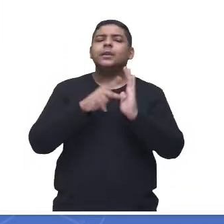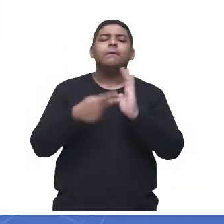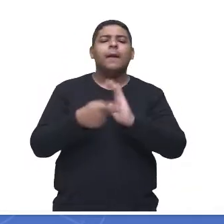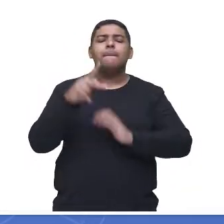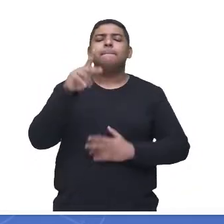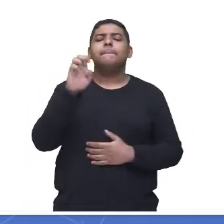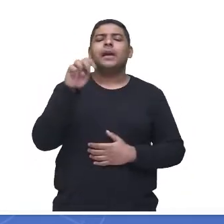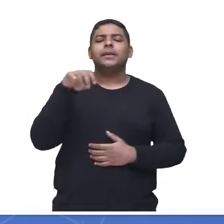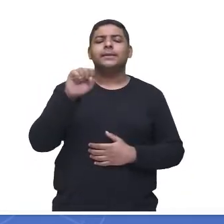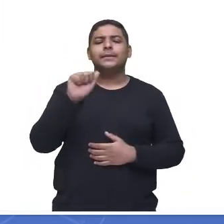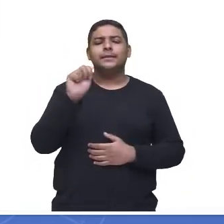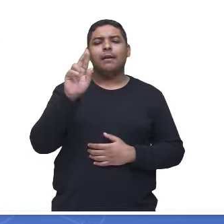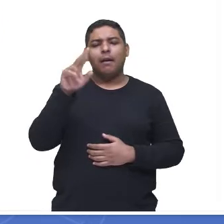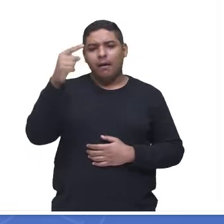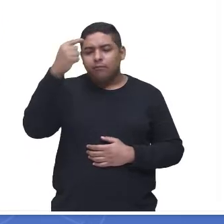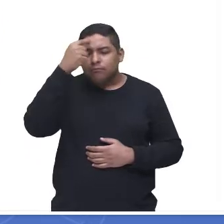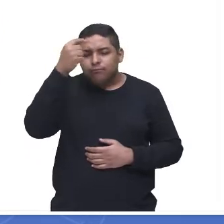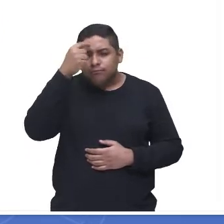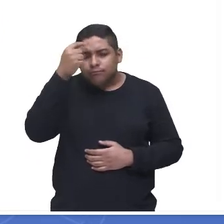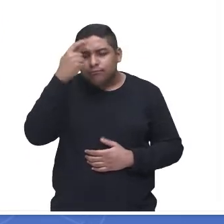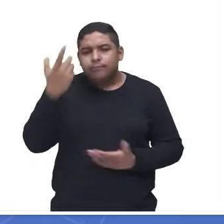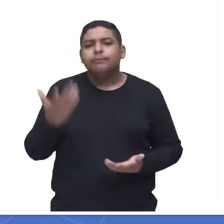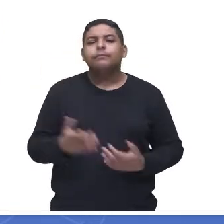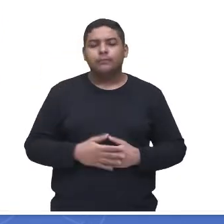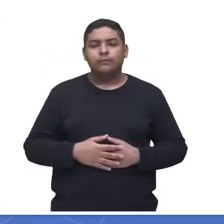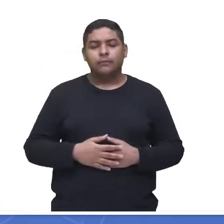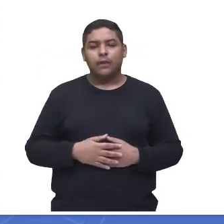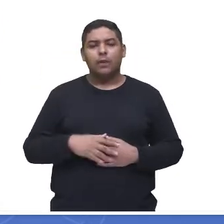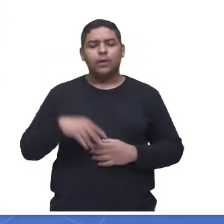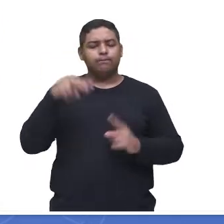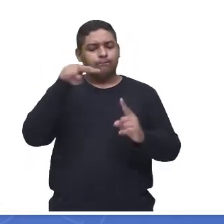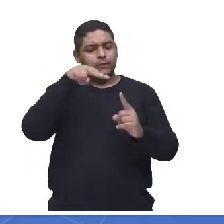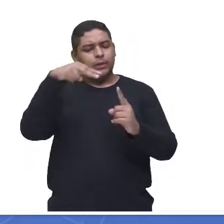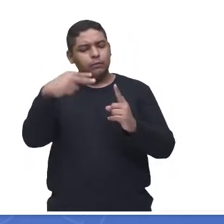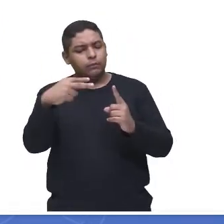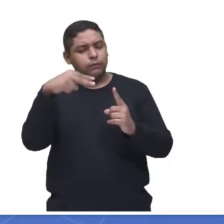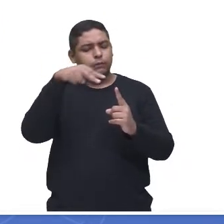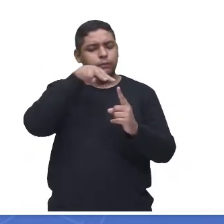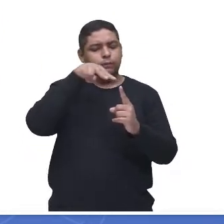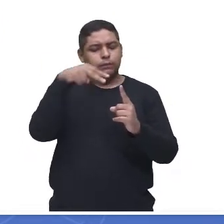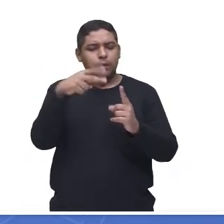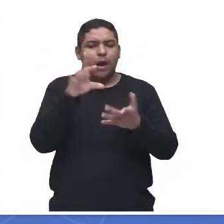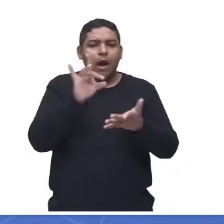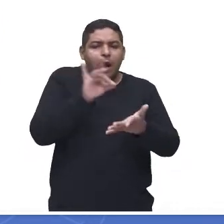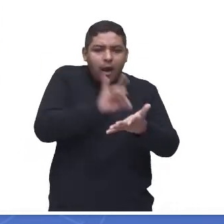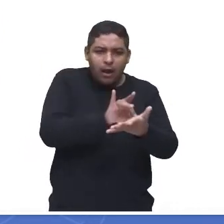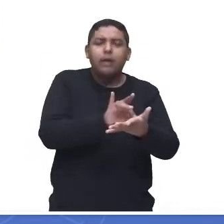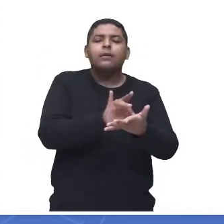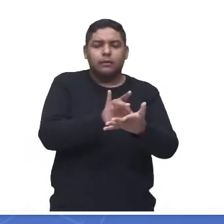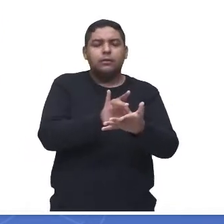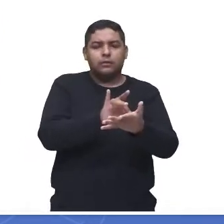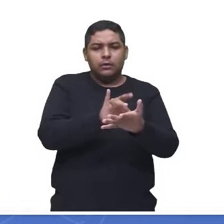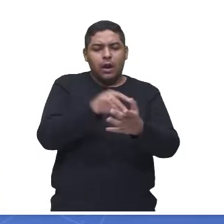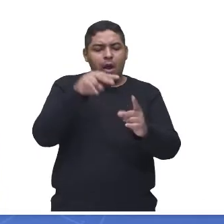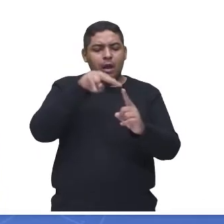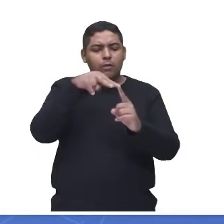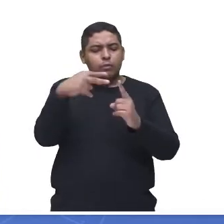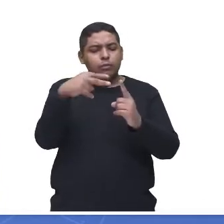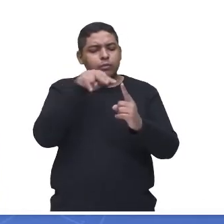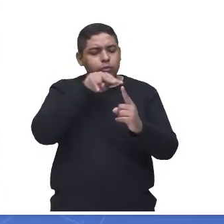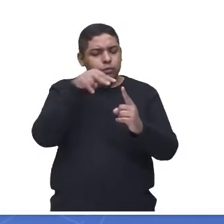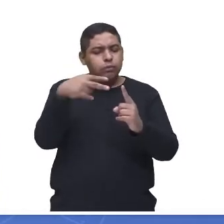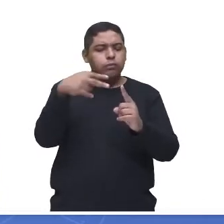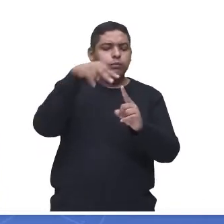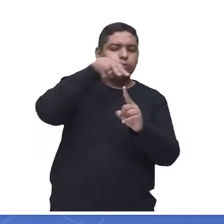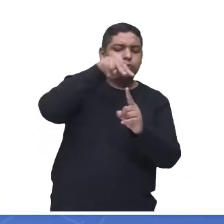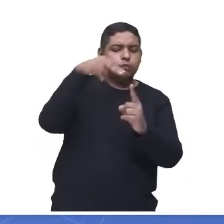de você olhar para uma realidade, analisar essa realidade, né? É uma forma de você, então, quando você